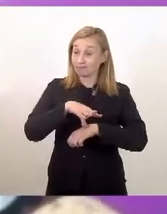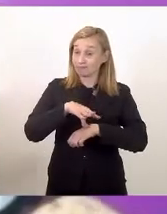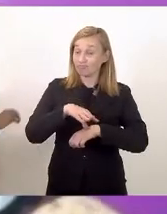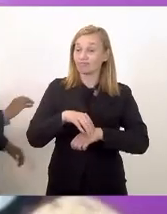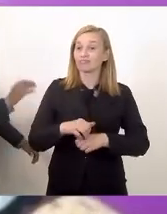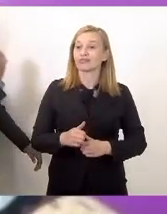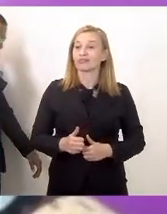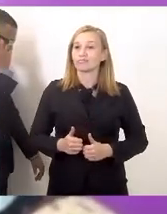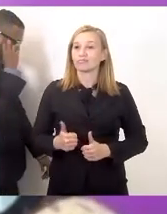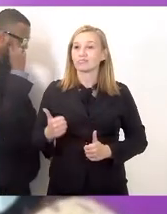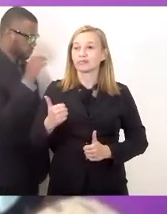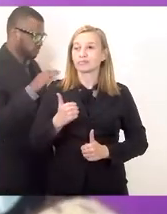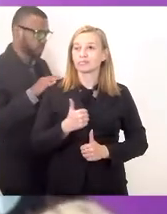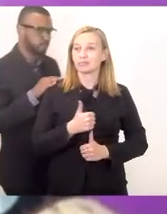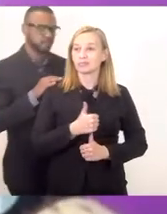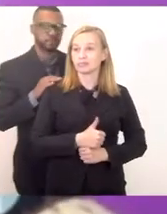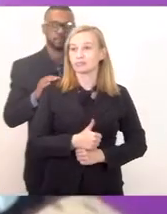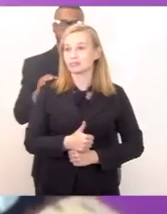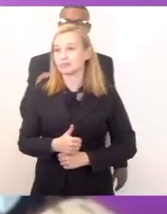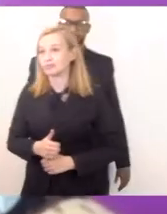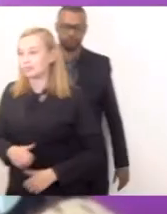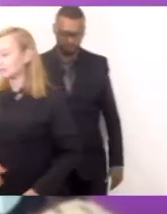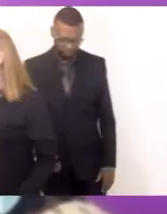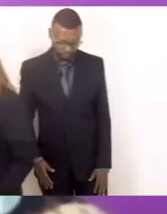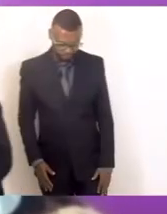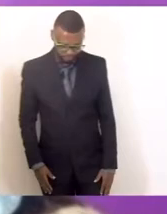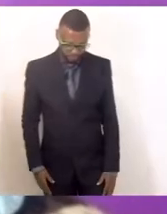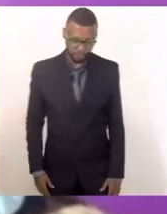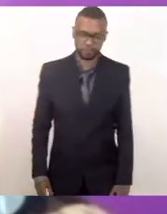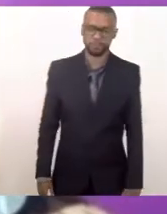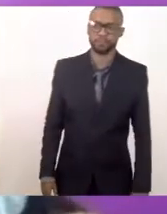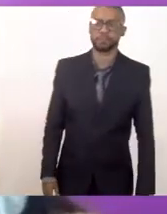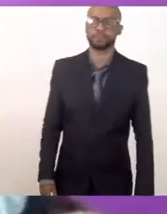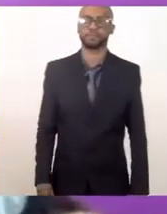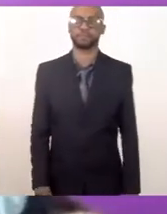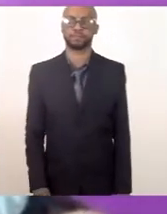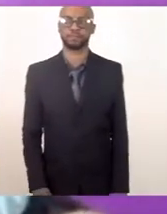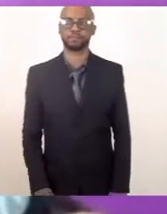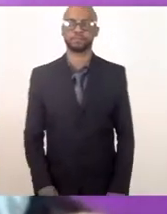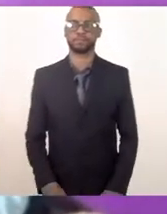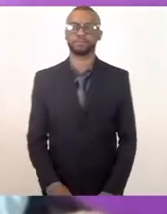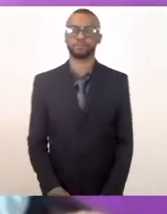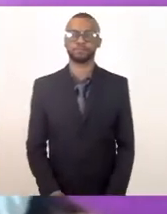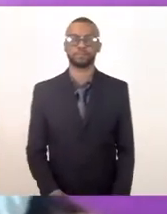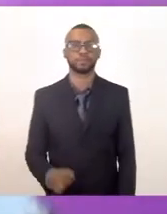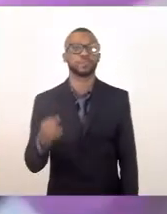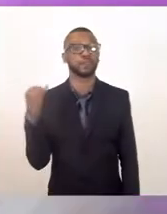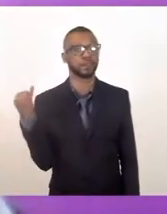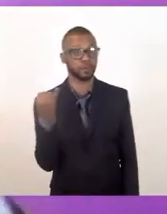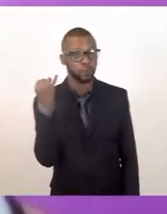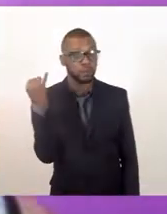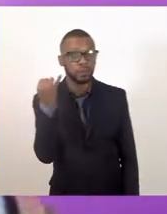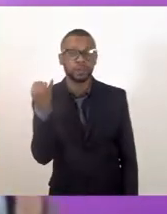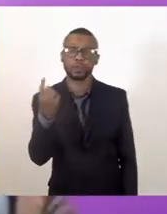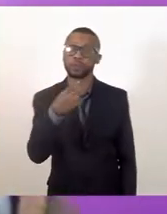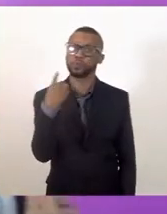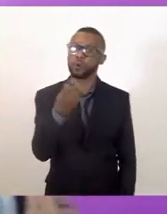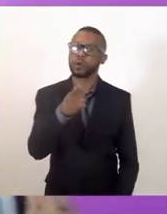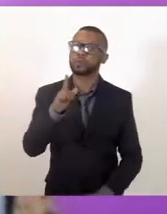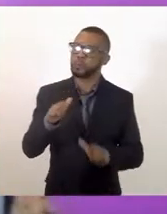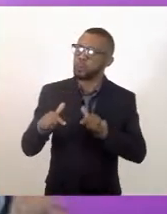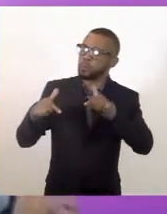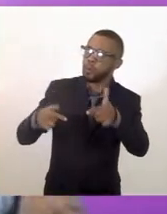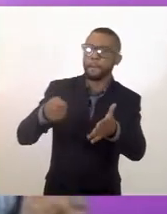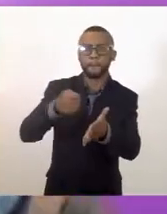legislativas que são fundamentais para que a gente fortaleça esse alicerce contra a violência